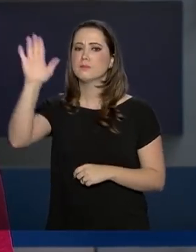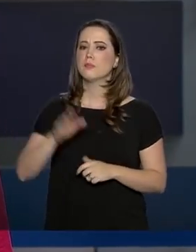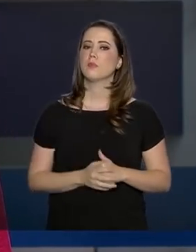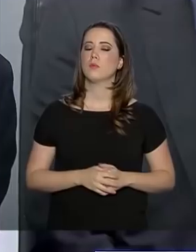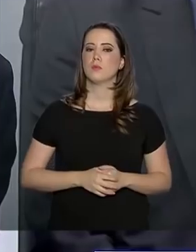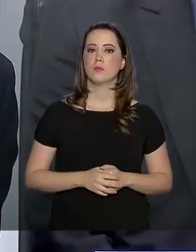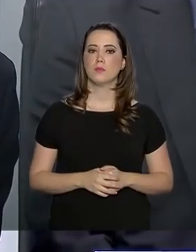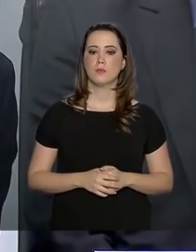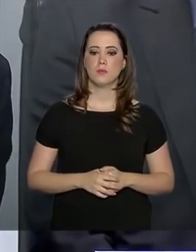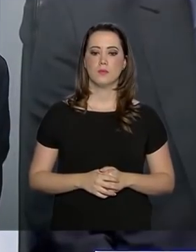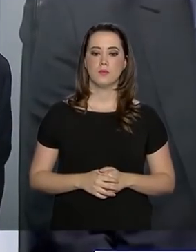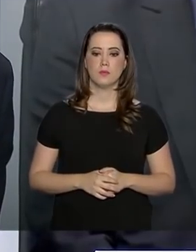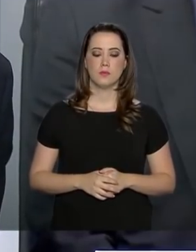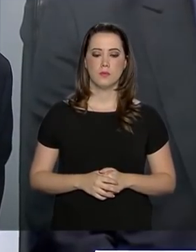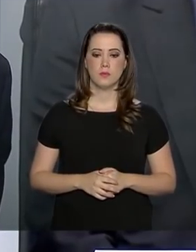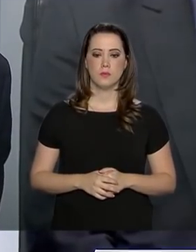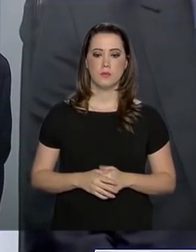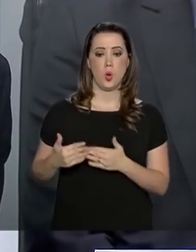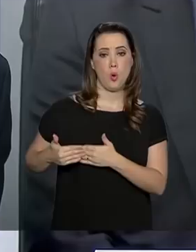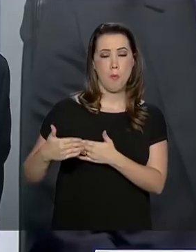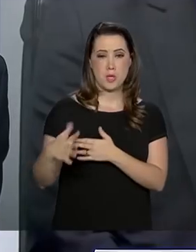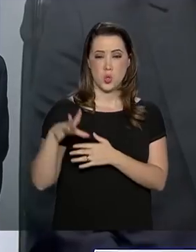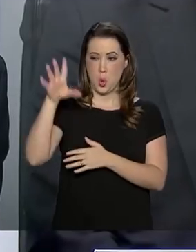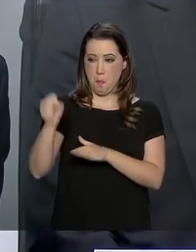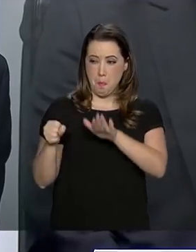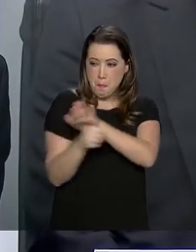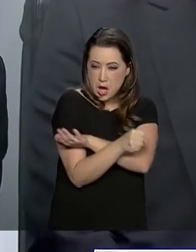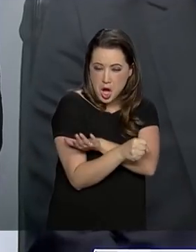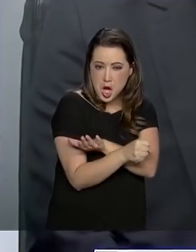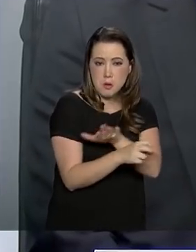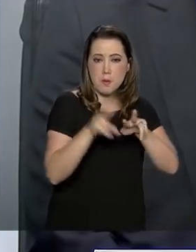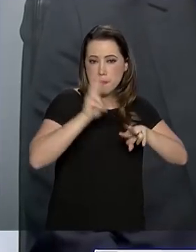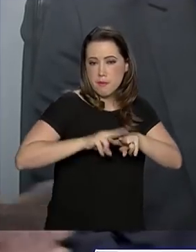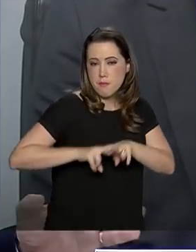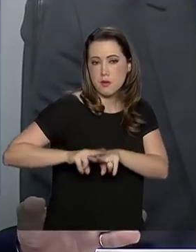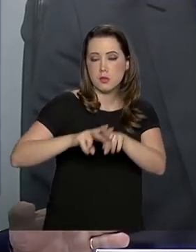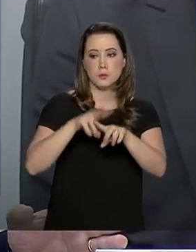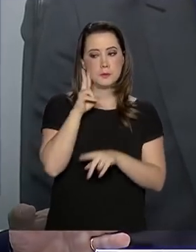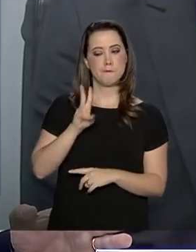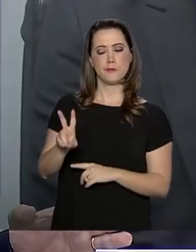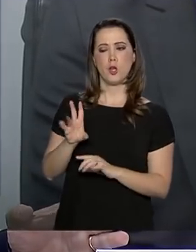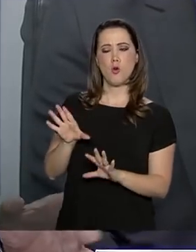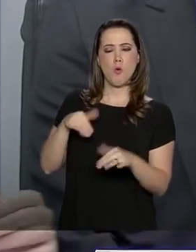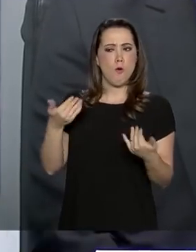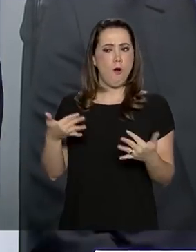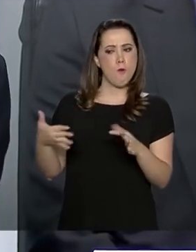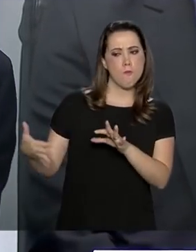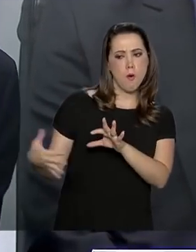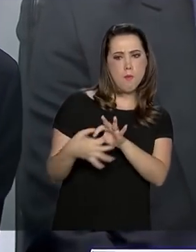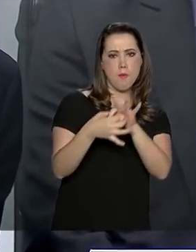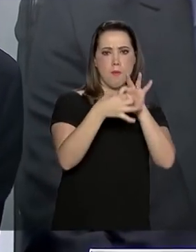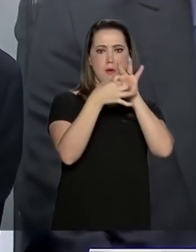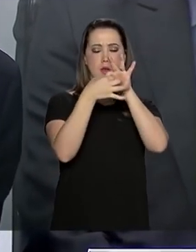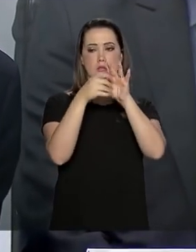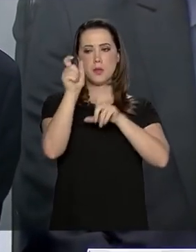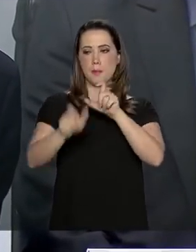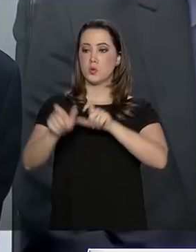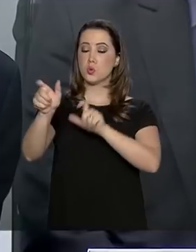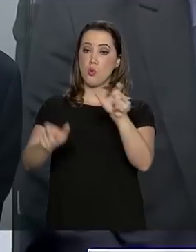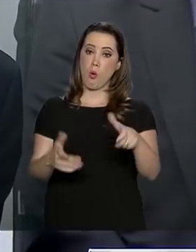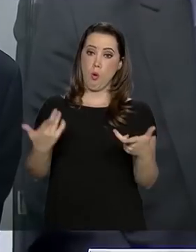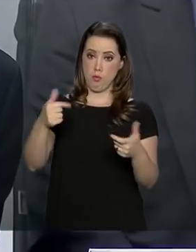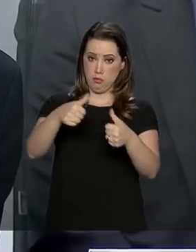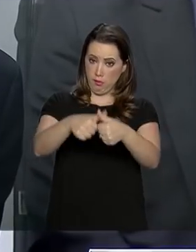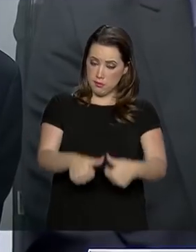país. A partir dessas apreensões, se pode descobrir a rede de conexão daquela pessoa